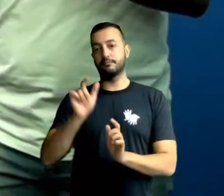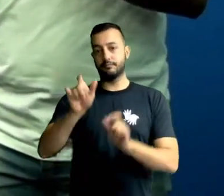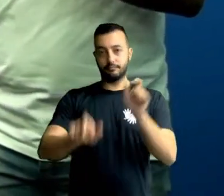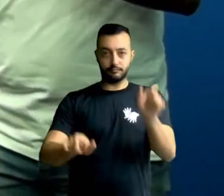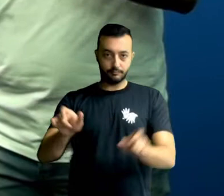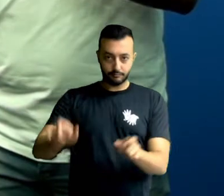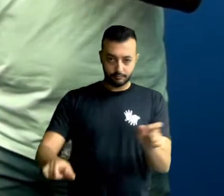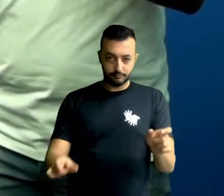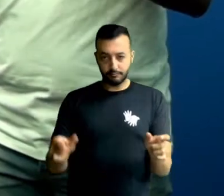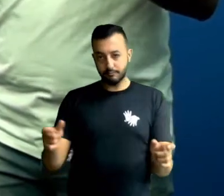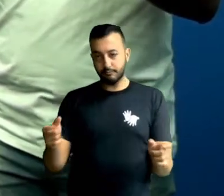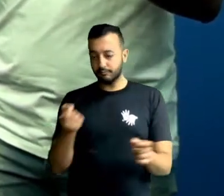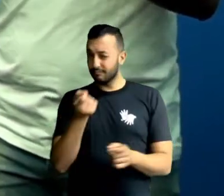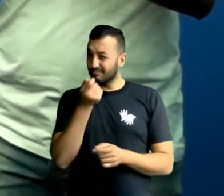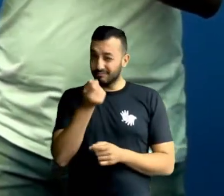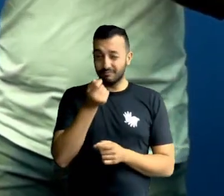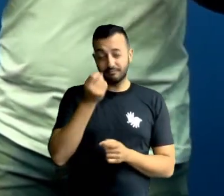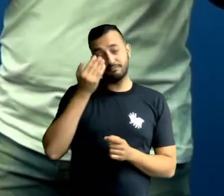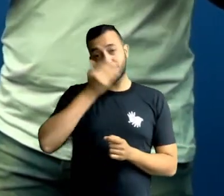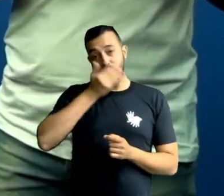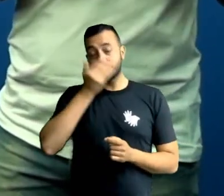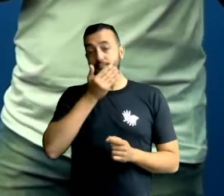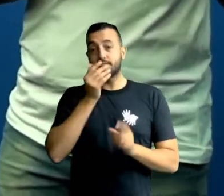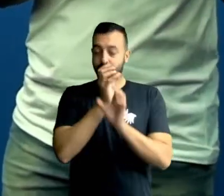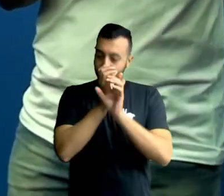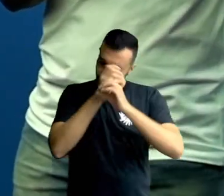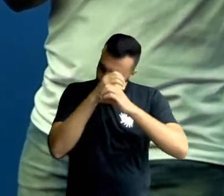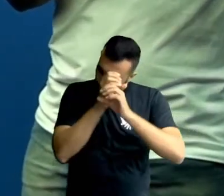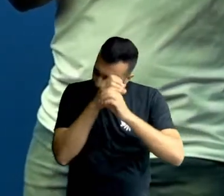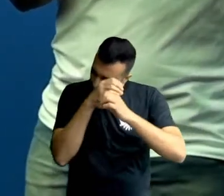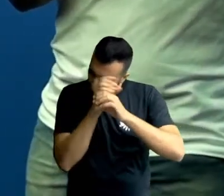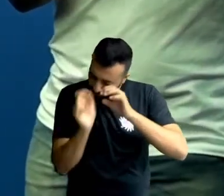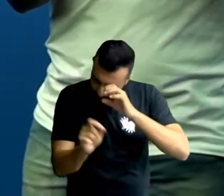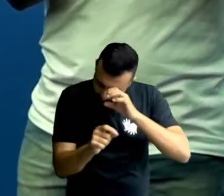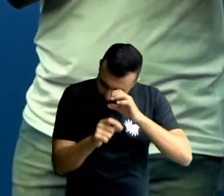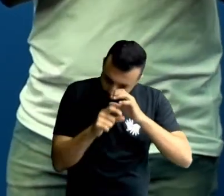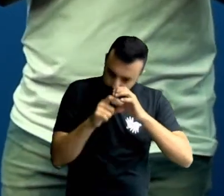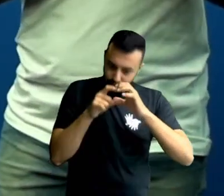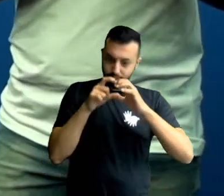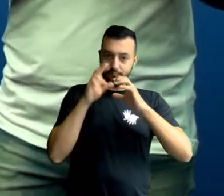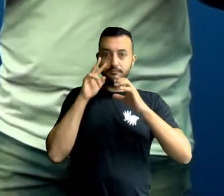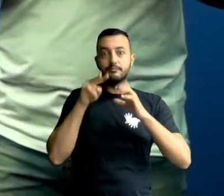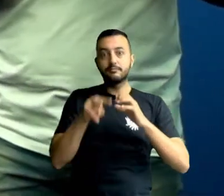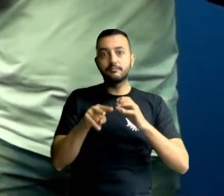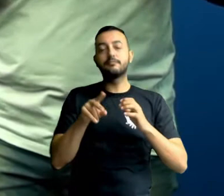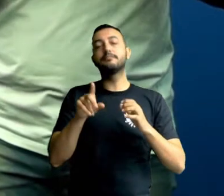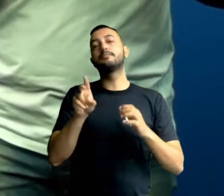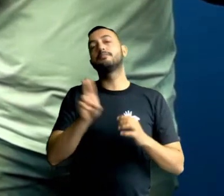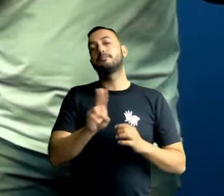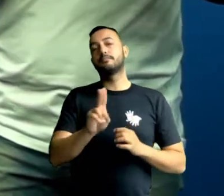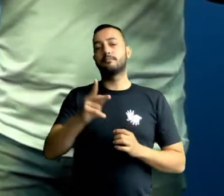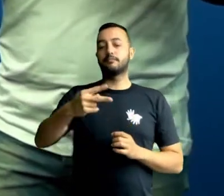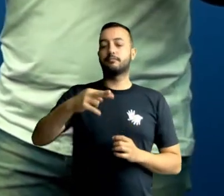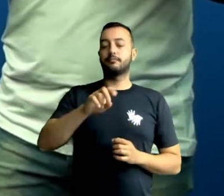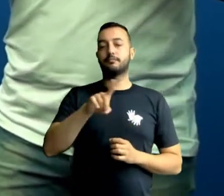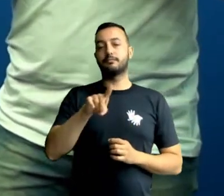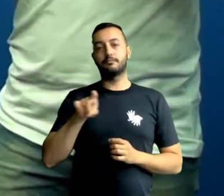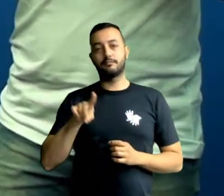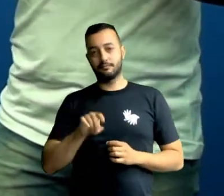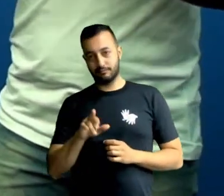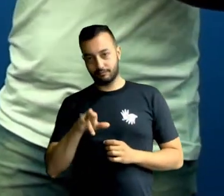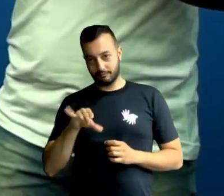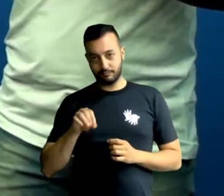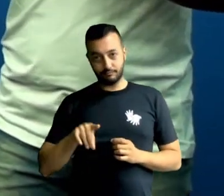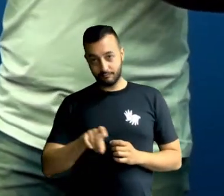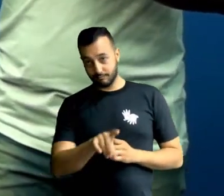de seres microscópicos que só podem ser vistos ao microscópio e que são classificados em grupos como protozoários,